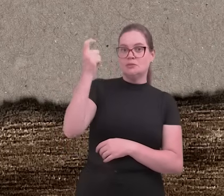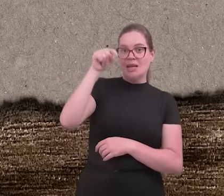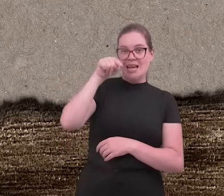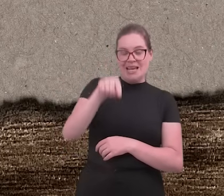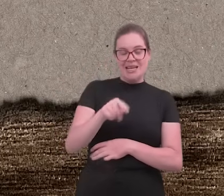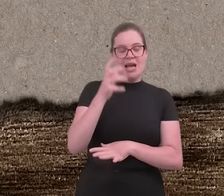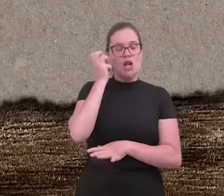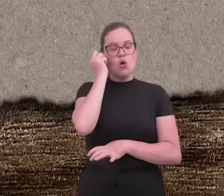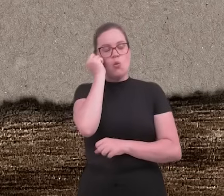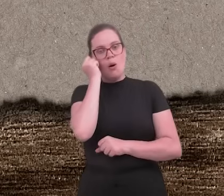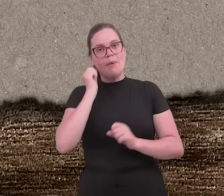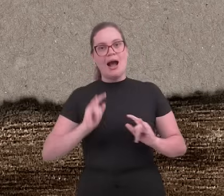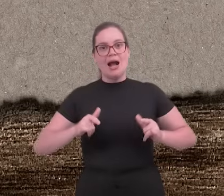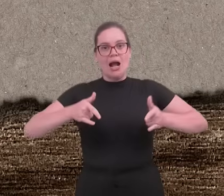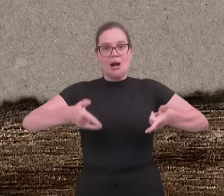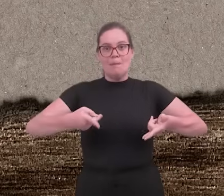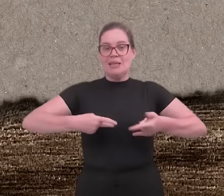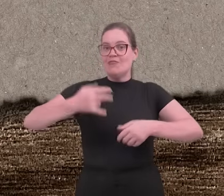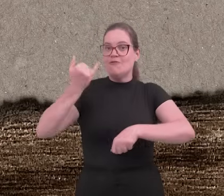de ferro,